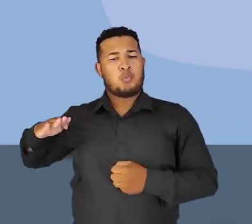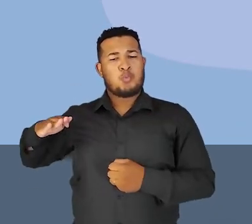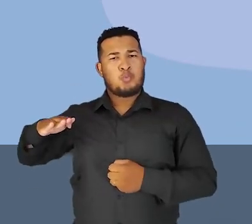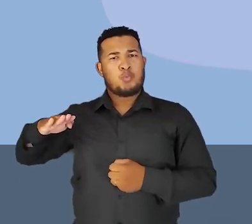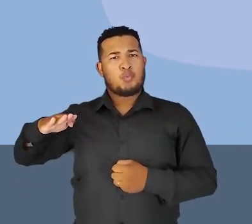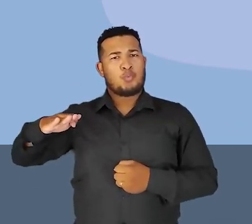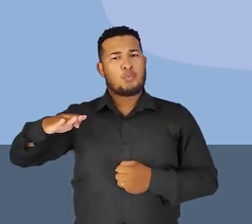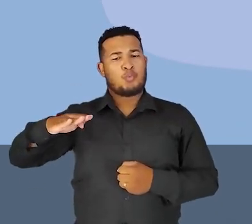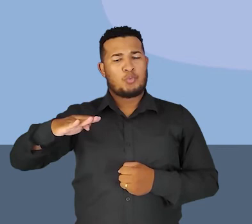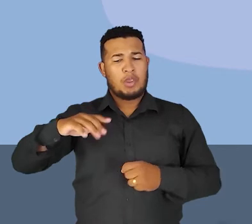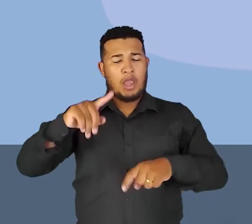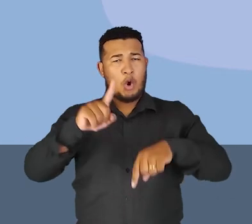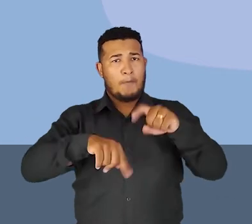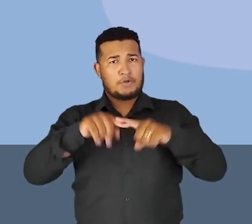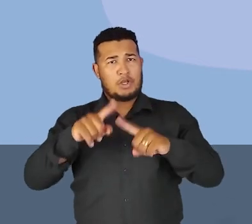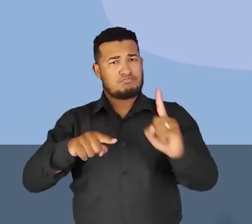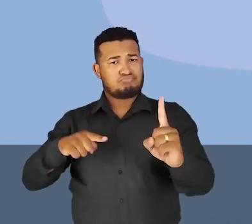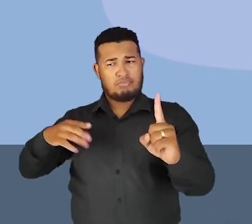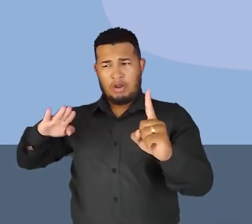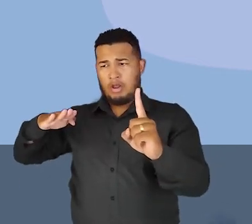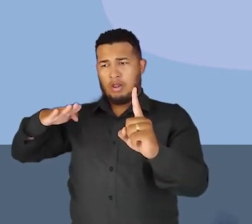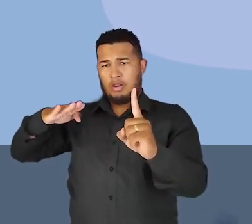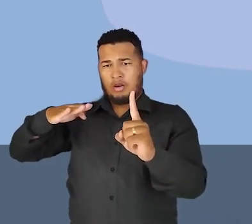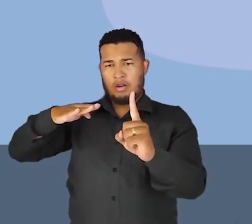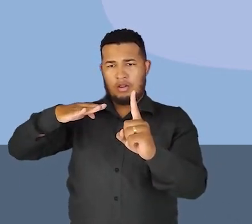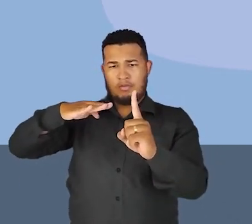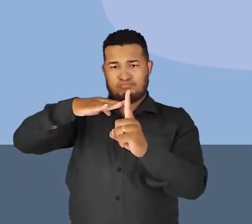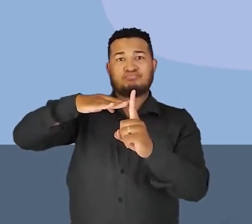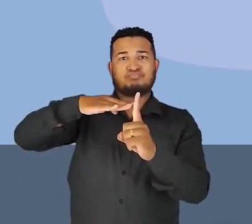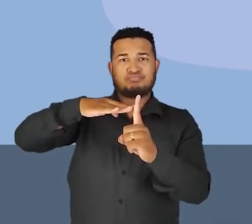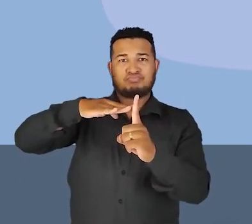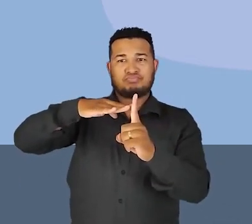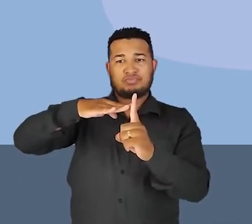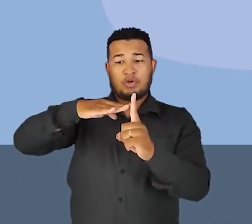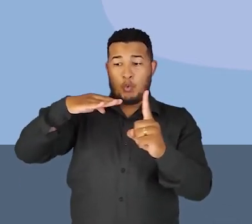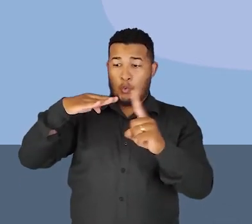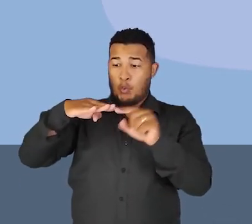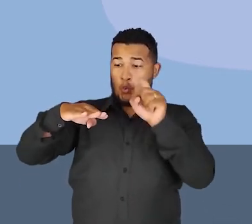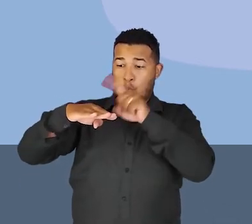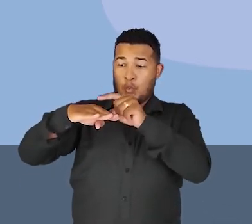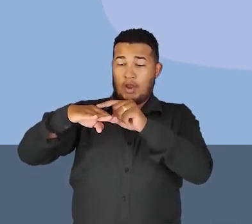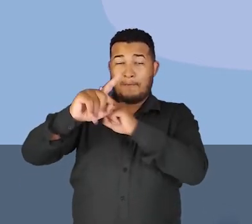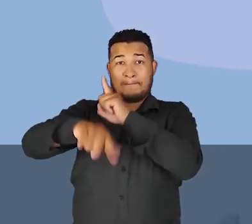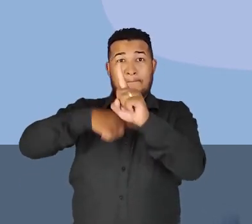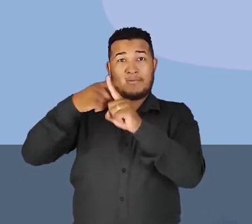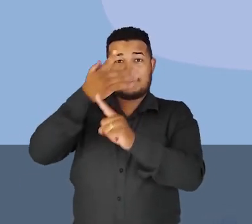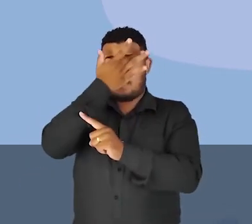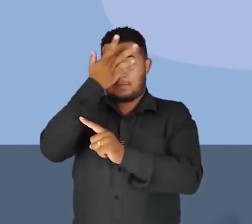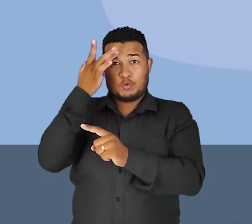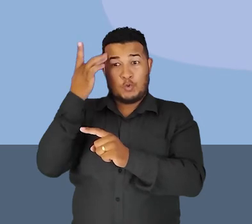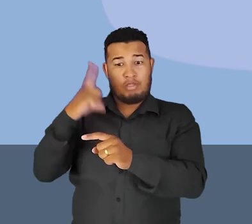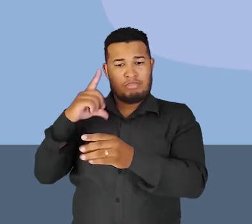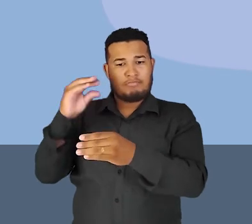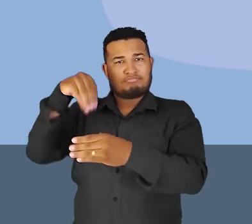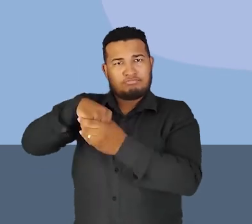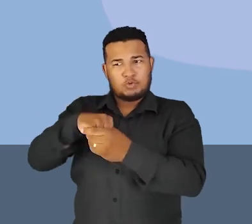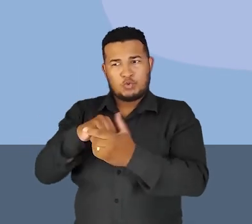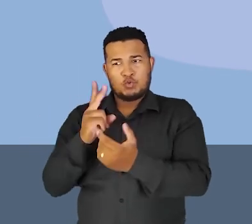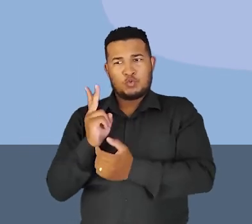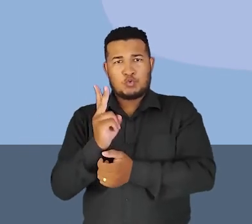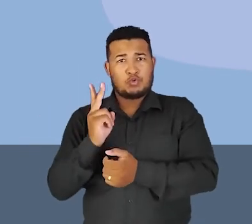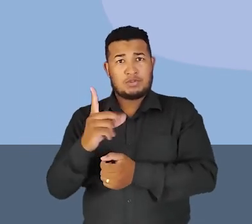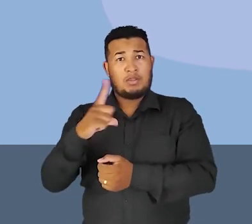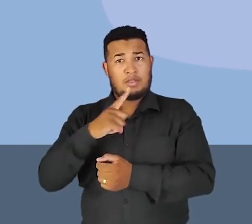Ele bate em um obstáculo. O carro e a pessoa que estavam dentro, esses dois elementos,